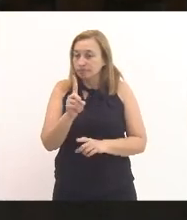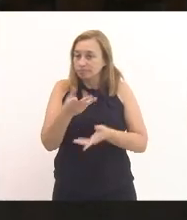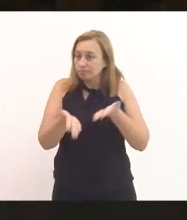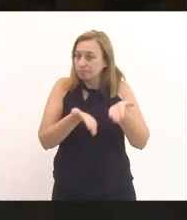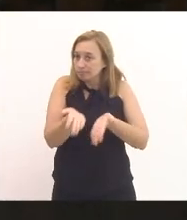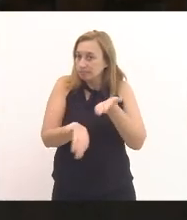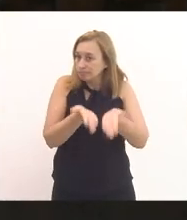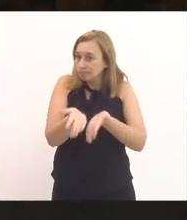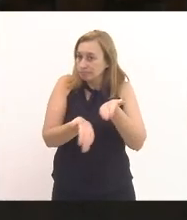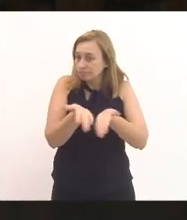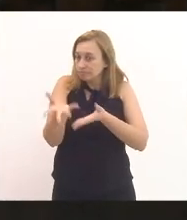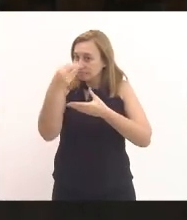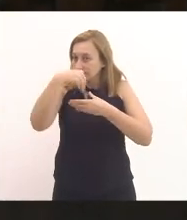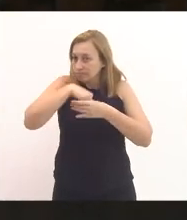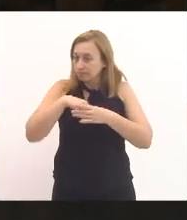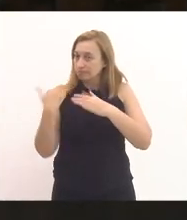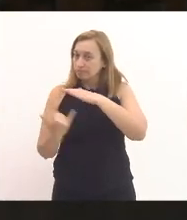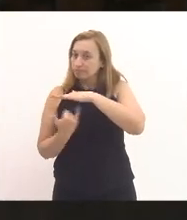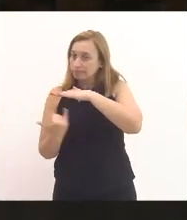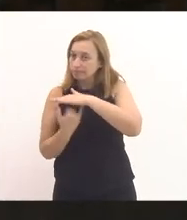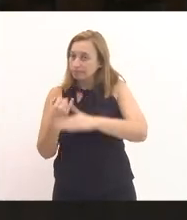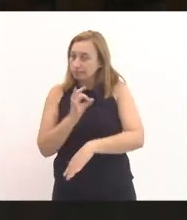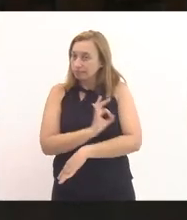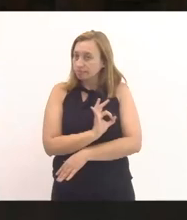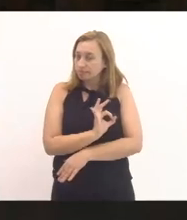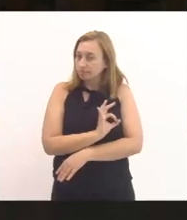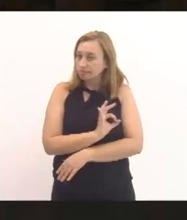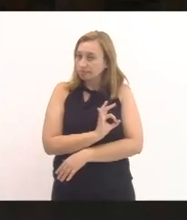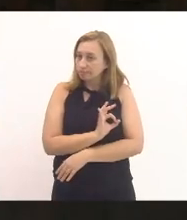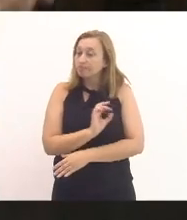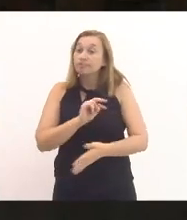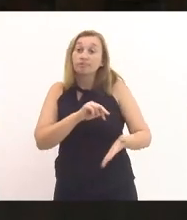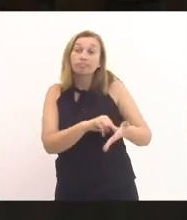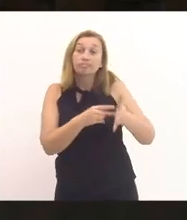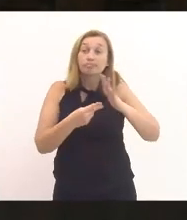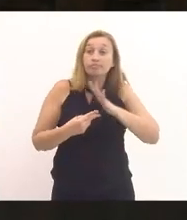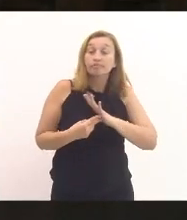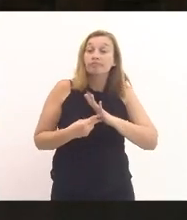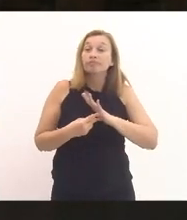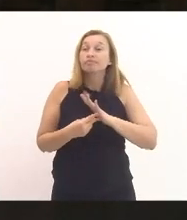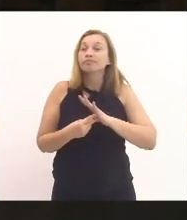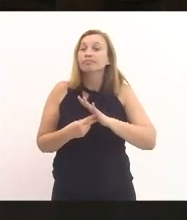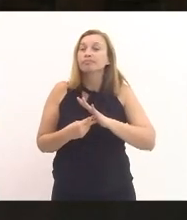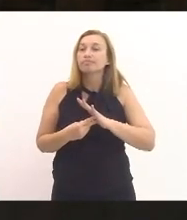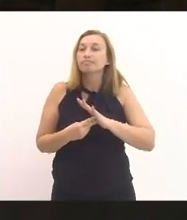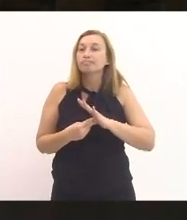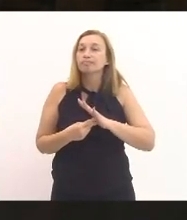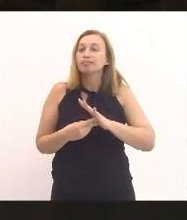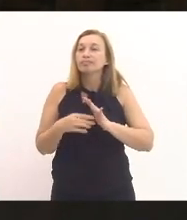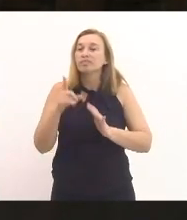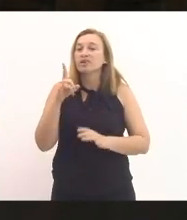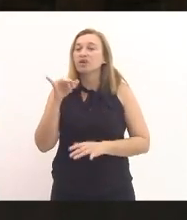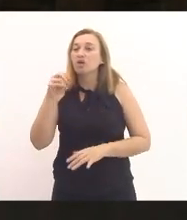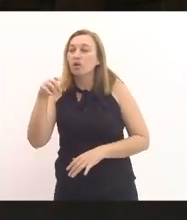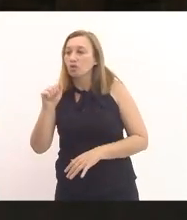bem cuidado dentro das nossas instituições policiais que significa o fator ideológico